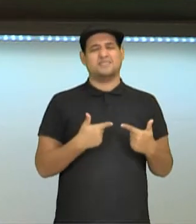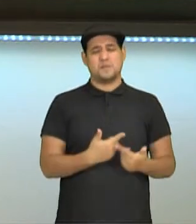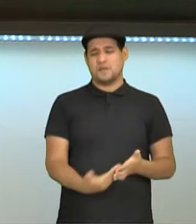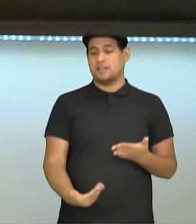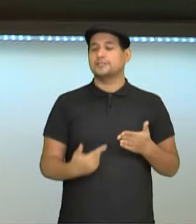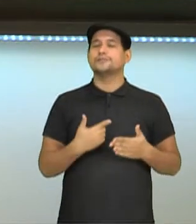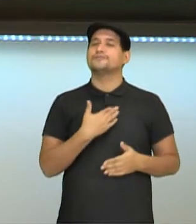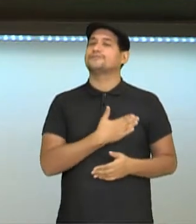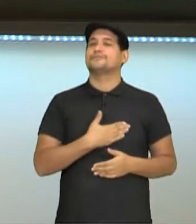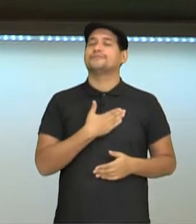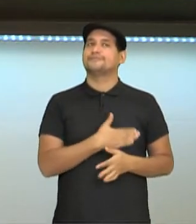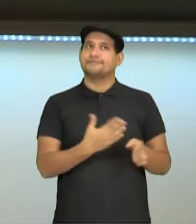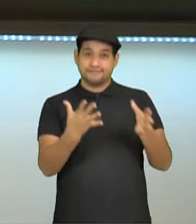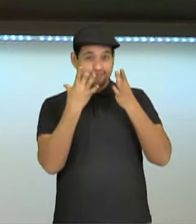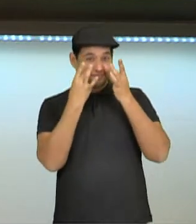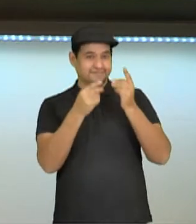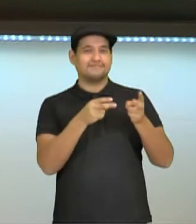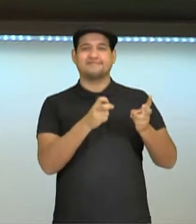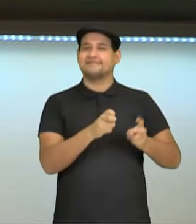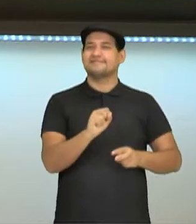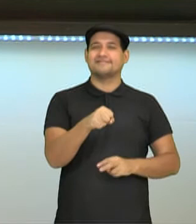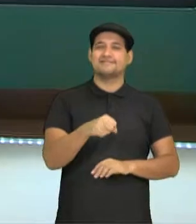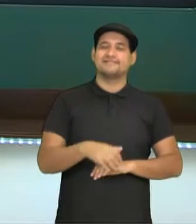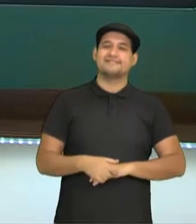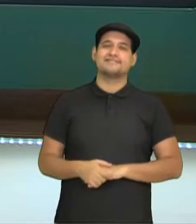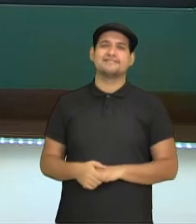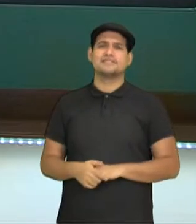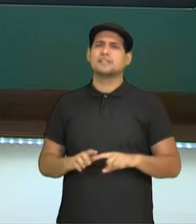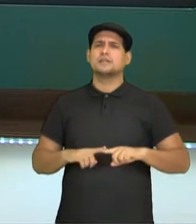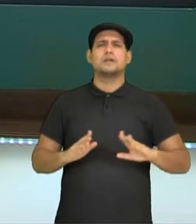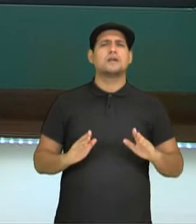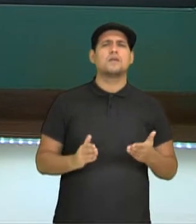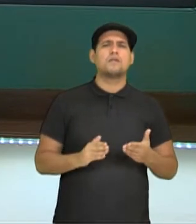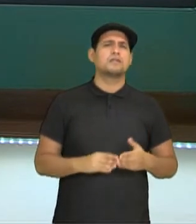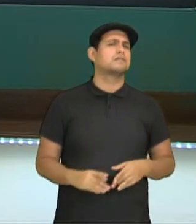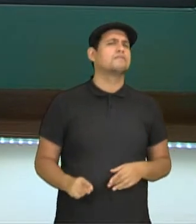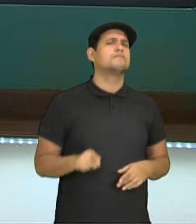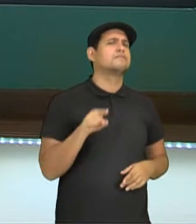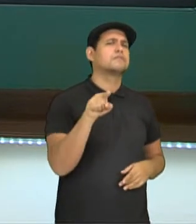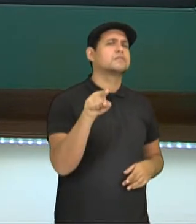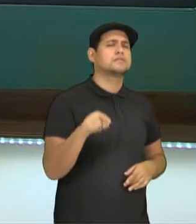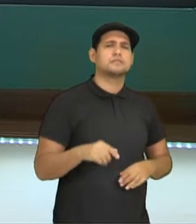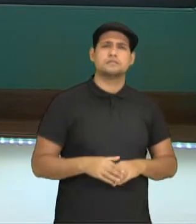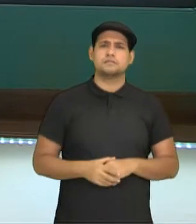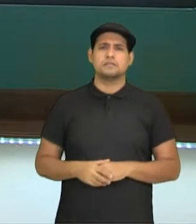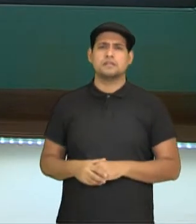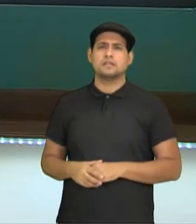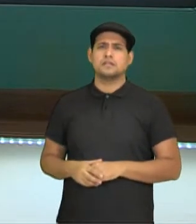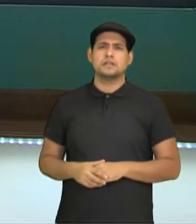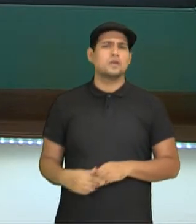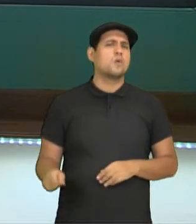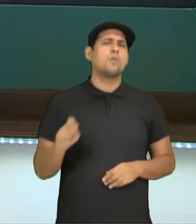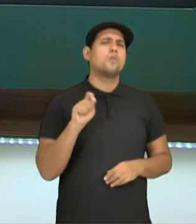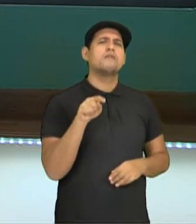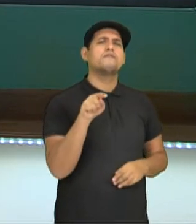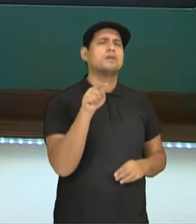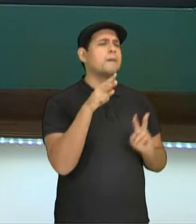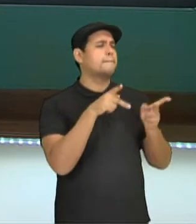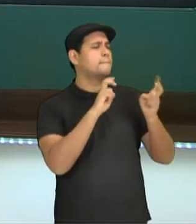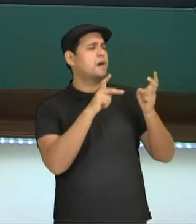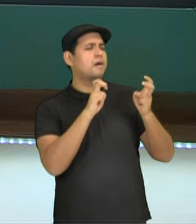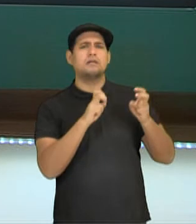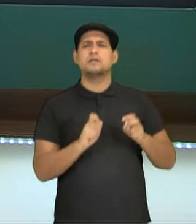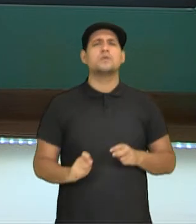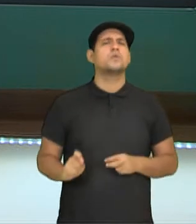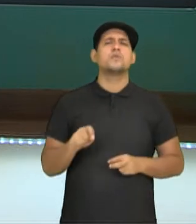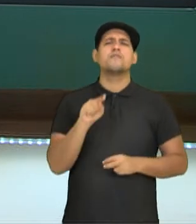eu gosto muito de prestar atenção na trilha sonora. Agora, e você, né? O que você percebe, o